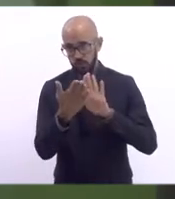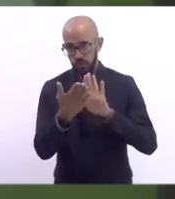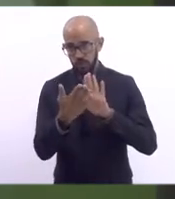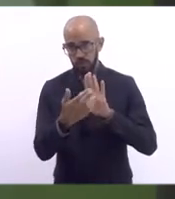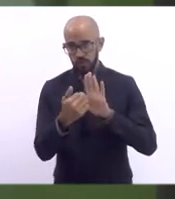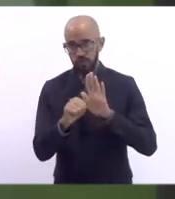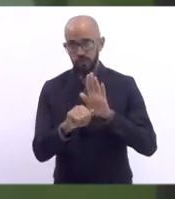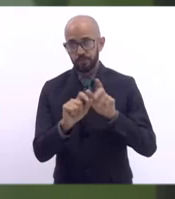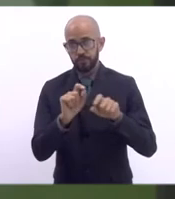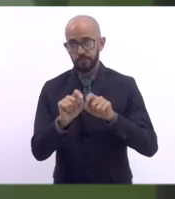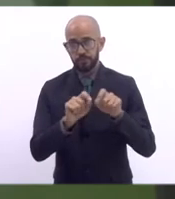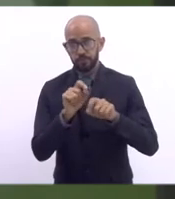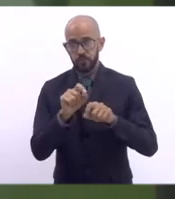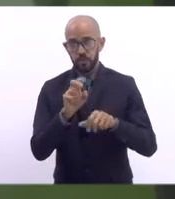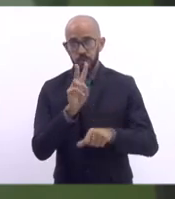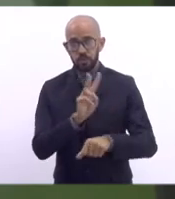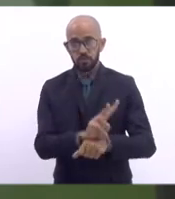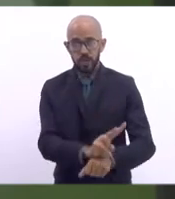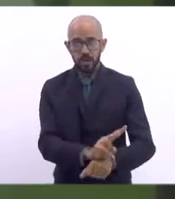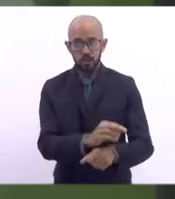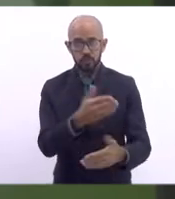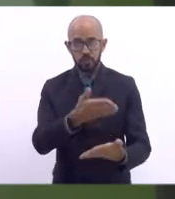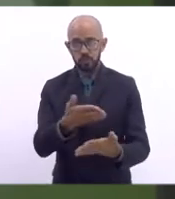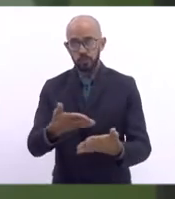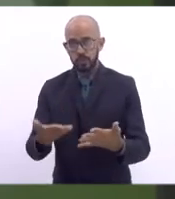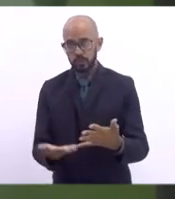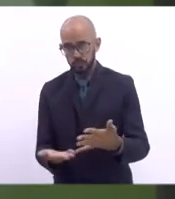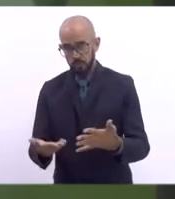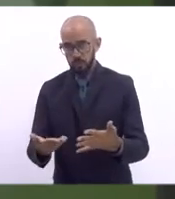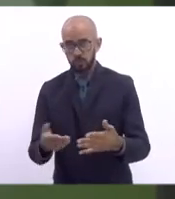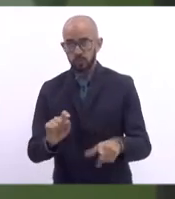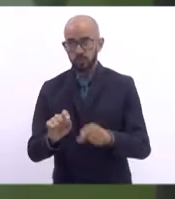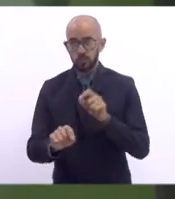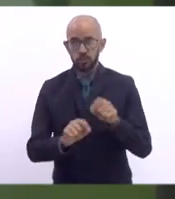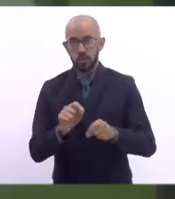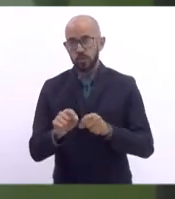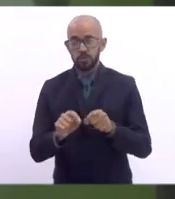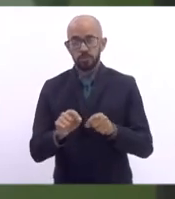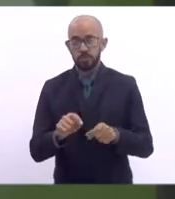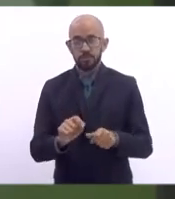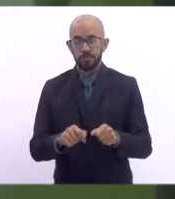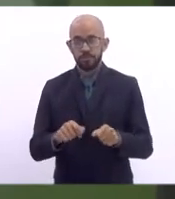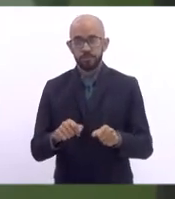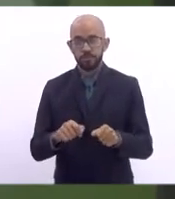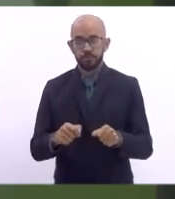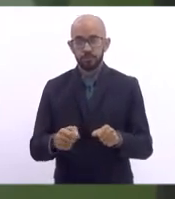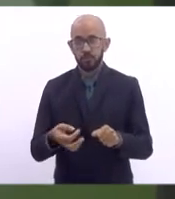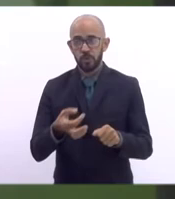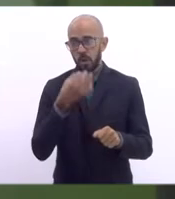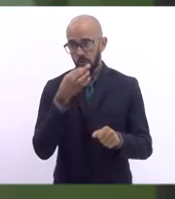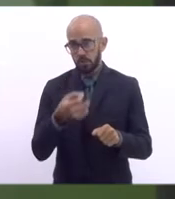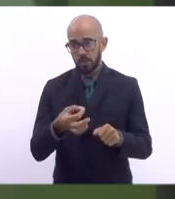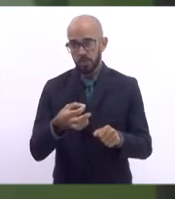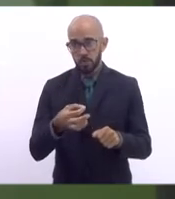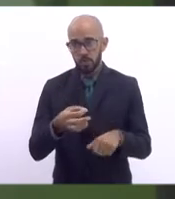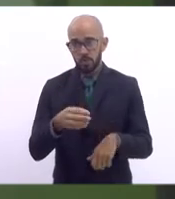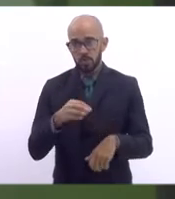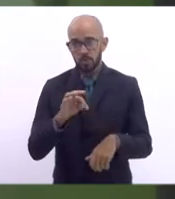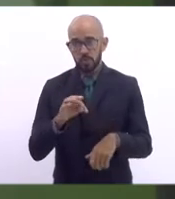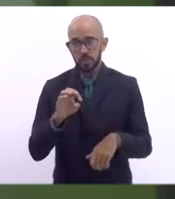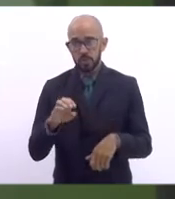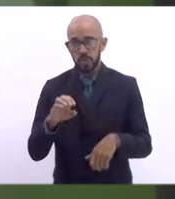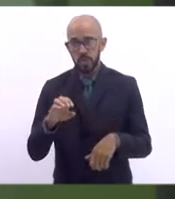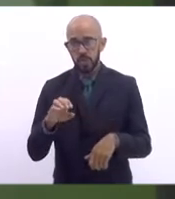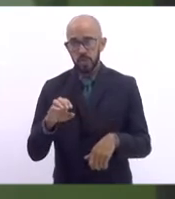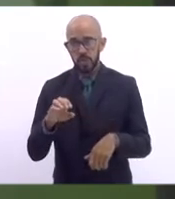relativa à e préstimos e financiamentos né então a parecer do tribunal no